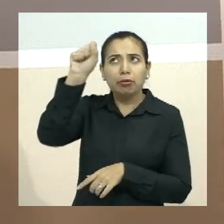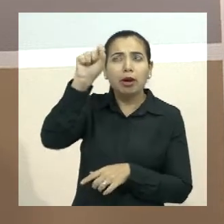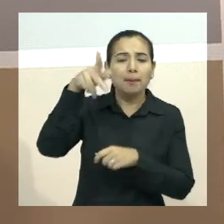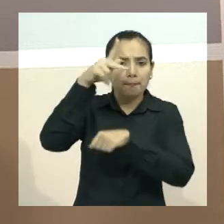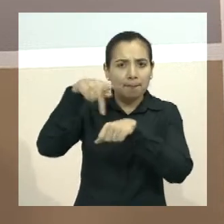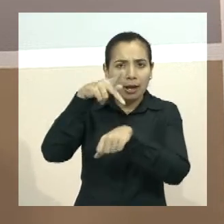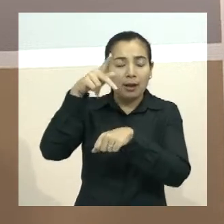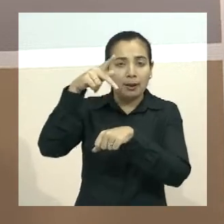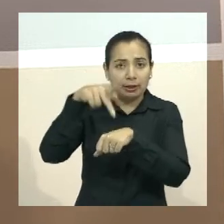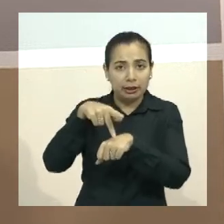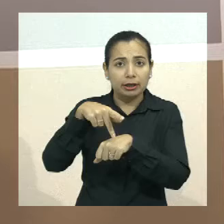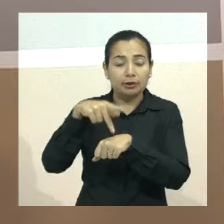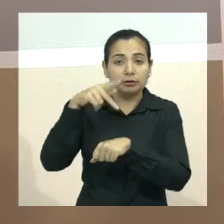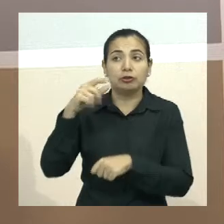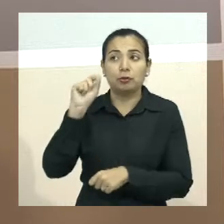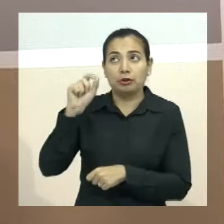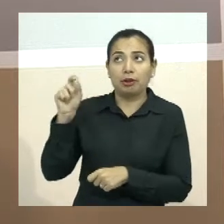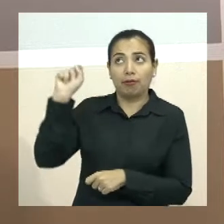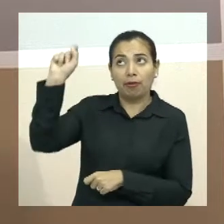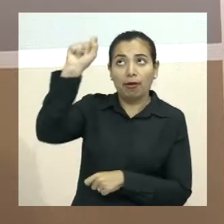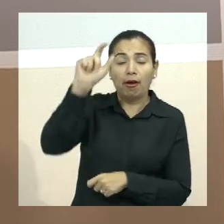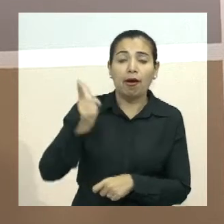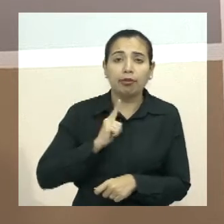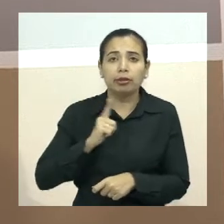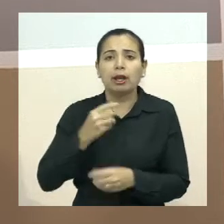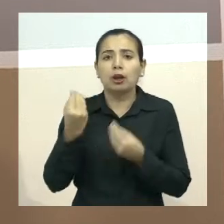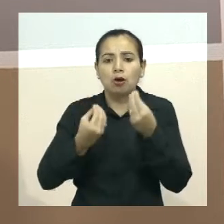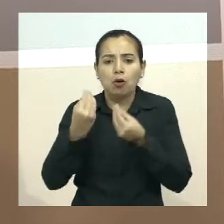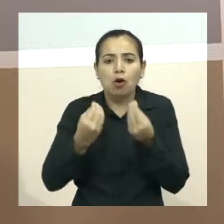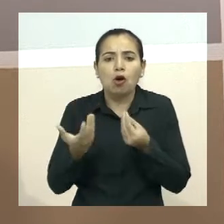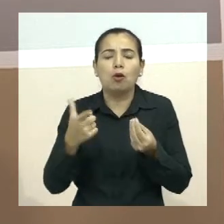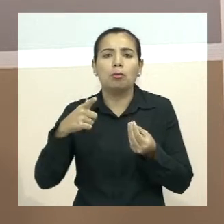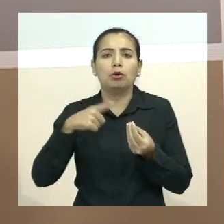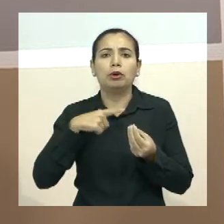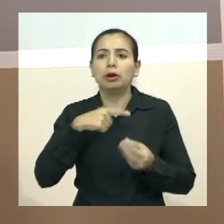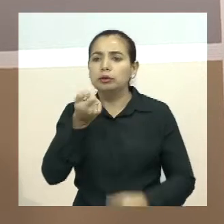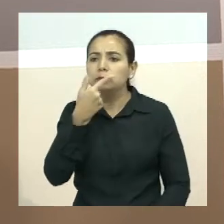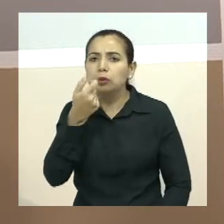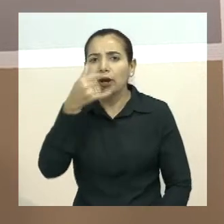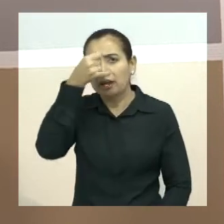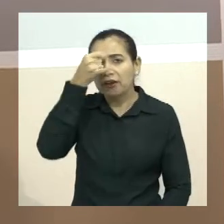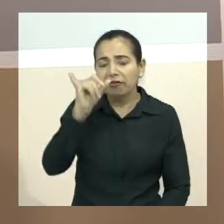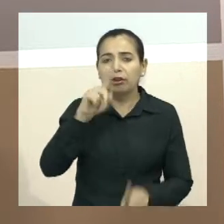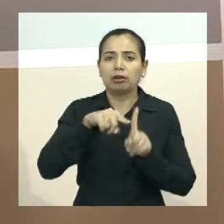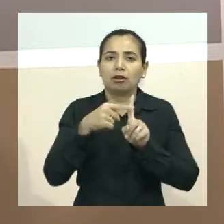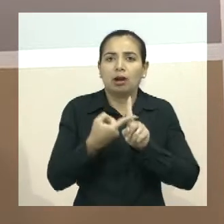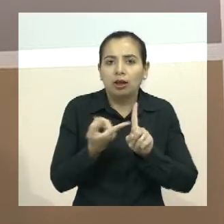o comportamento sexual, como se faz uma fecundação, métodos contraceptivos. E